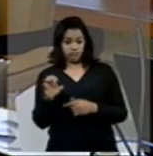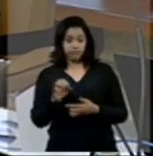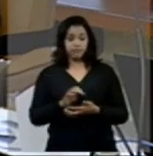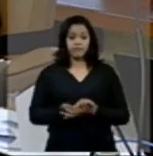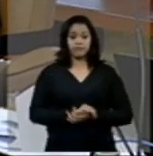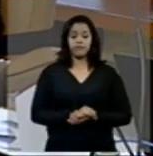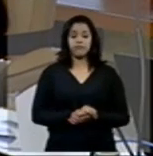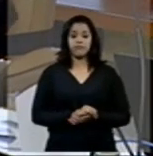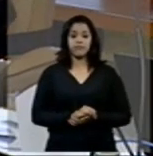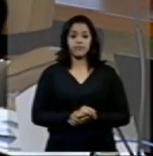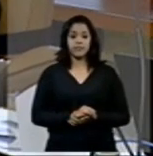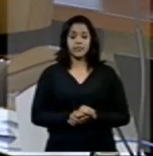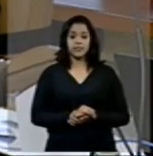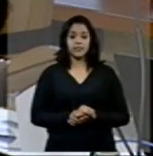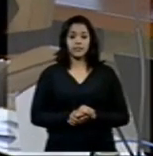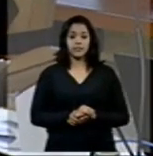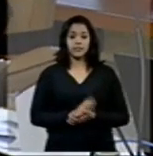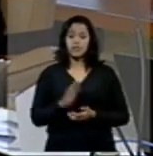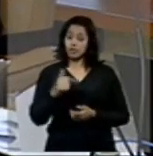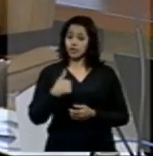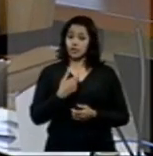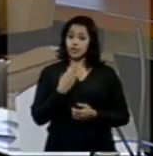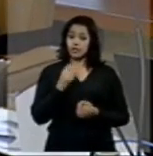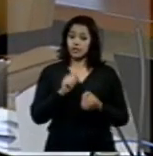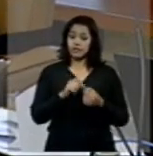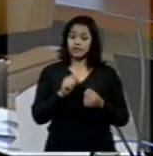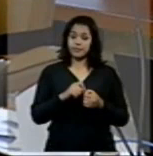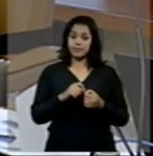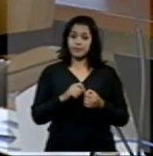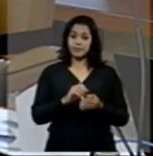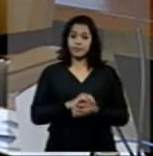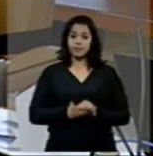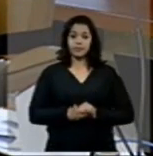extraordinário. E ao fazê-lo, senhor presidente,